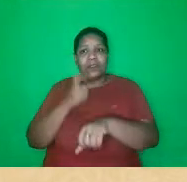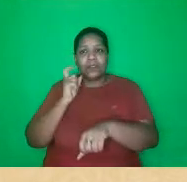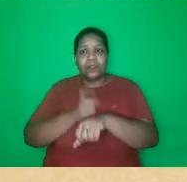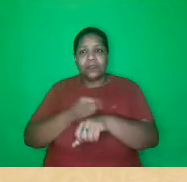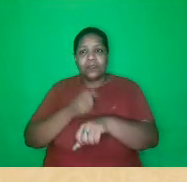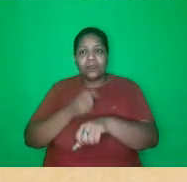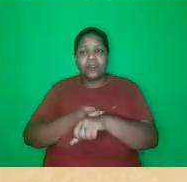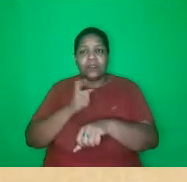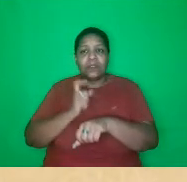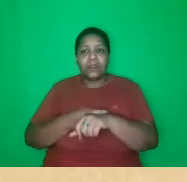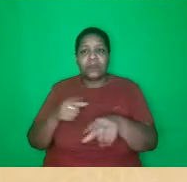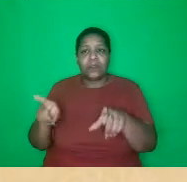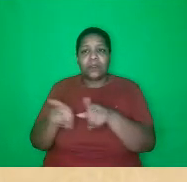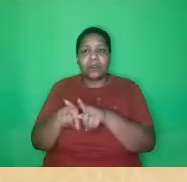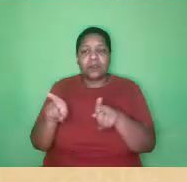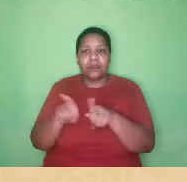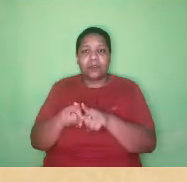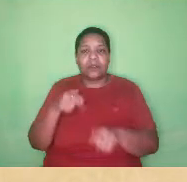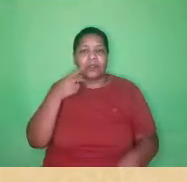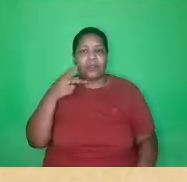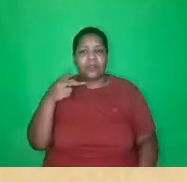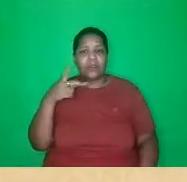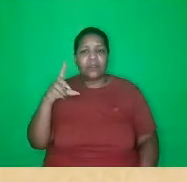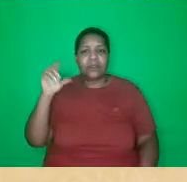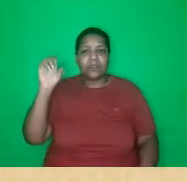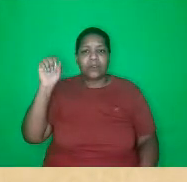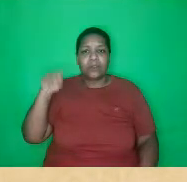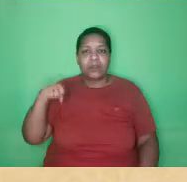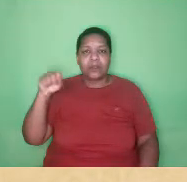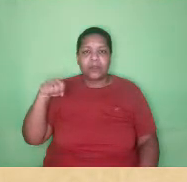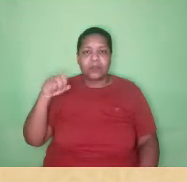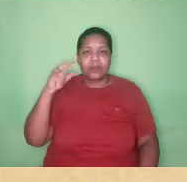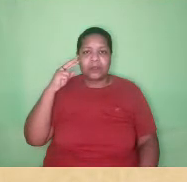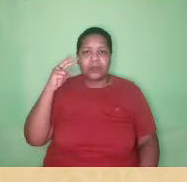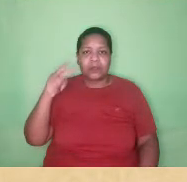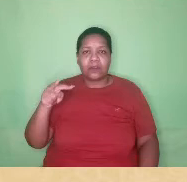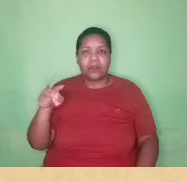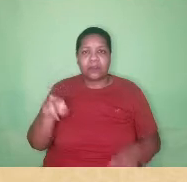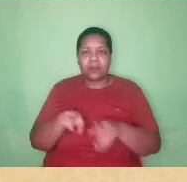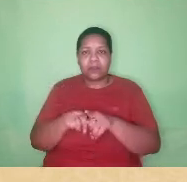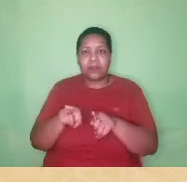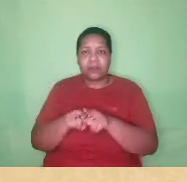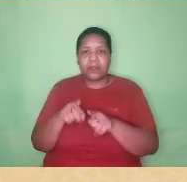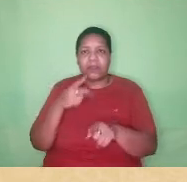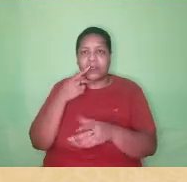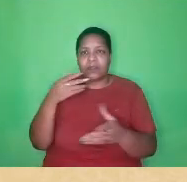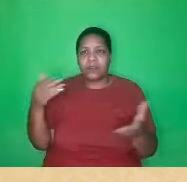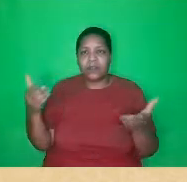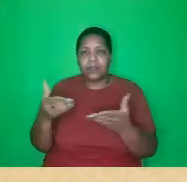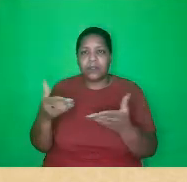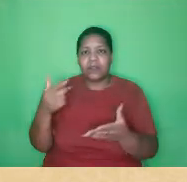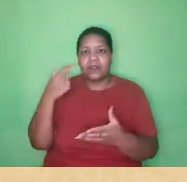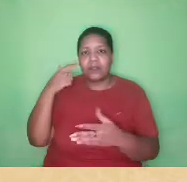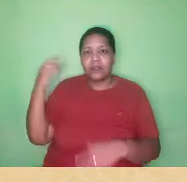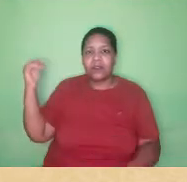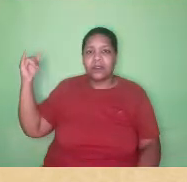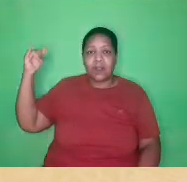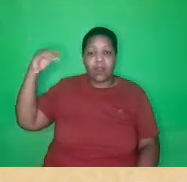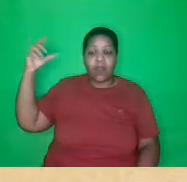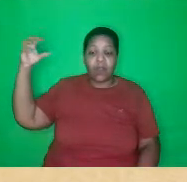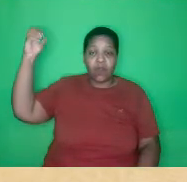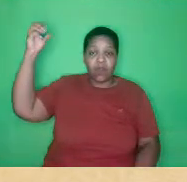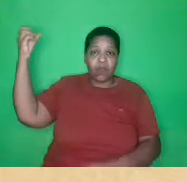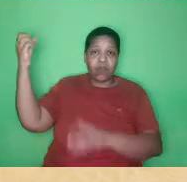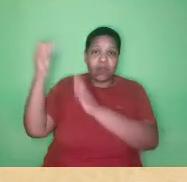consome quase a metade de todos os africanos que vieram para as Américas. Hoje é um dado que